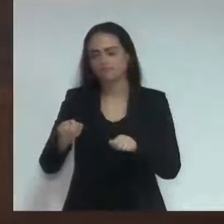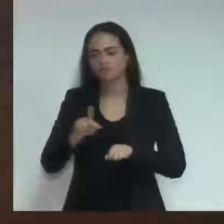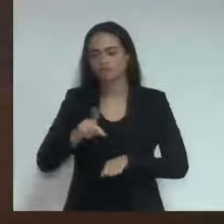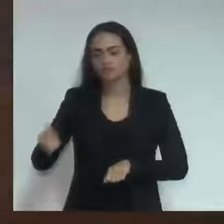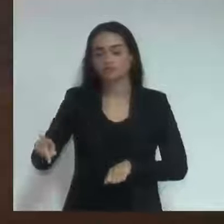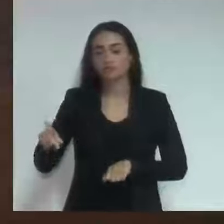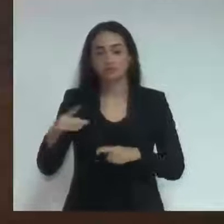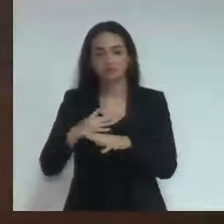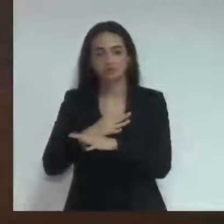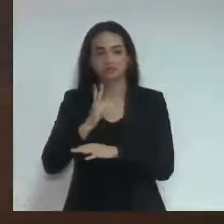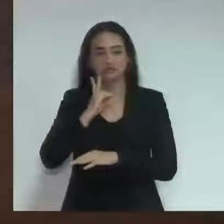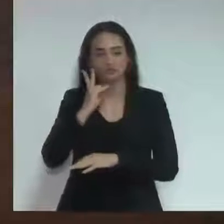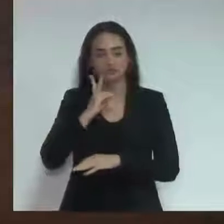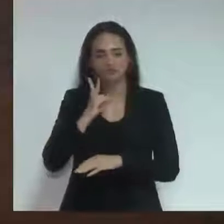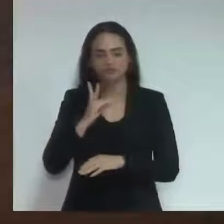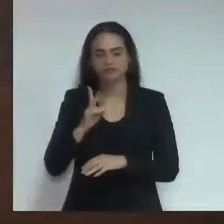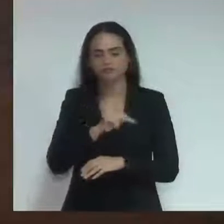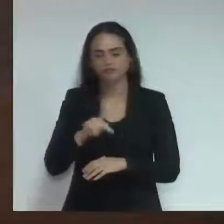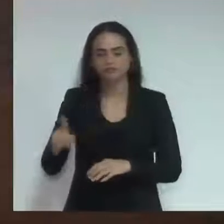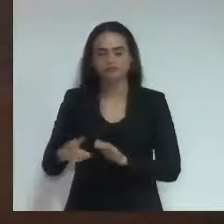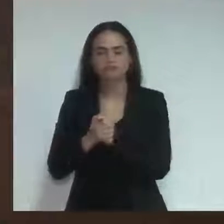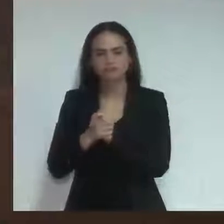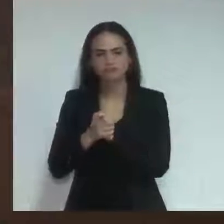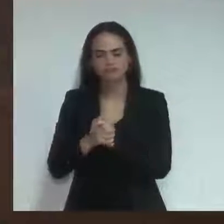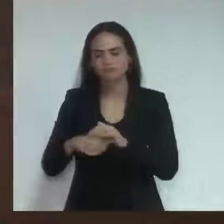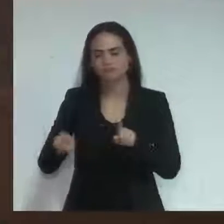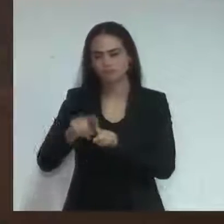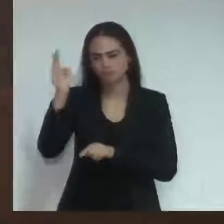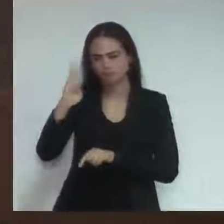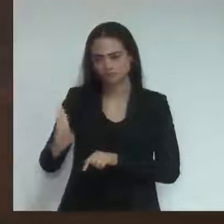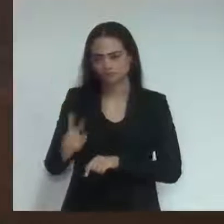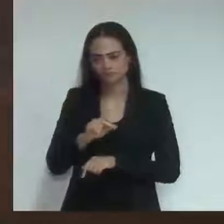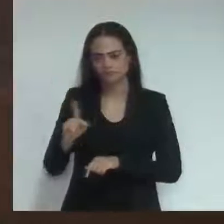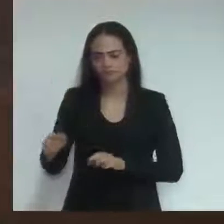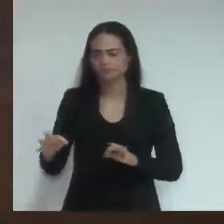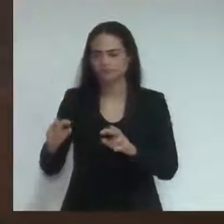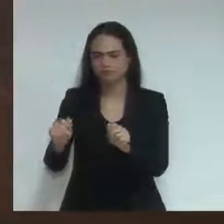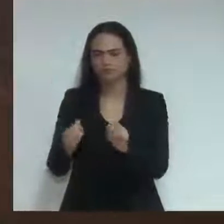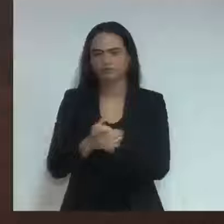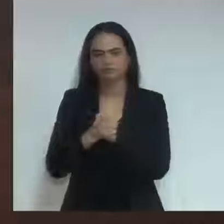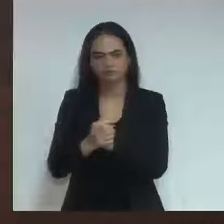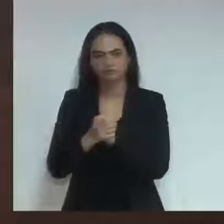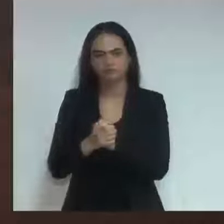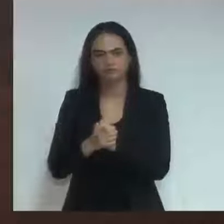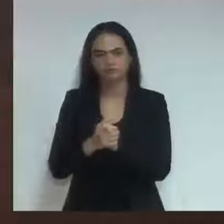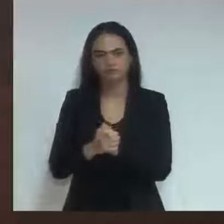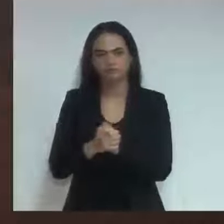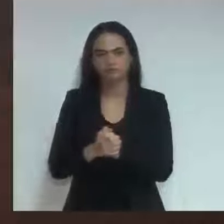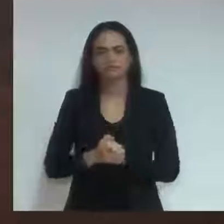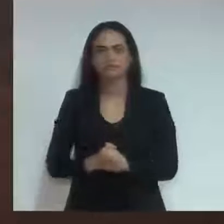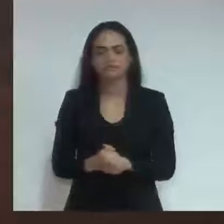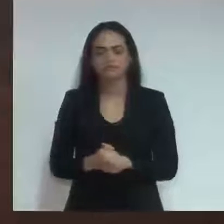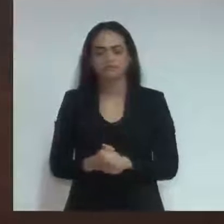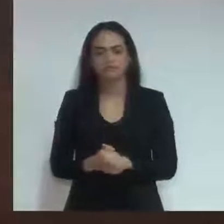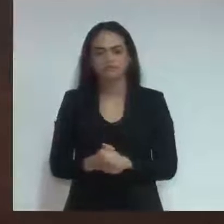nossa cidade e também do nosso país. E dizer que sempre vai faltar, que ainda falta